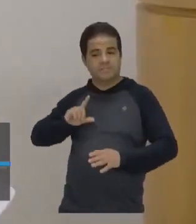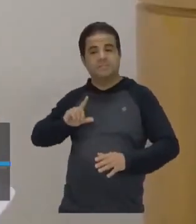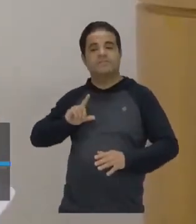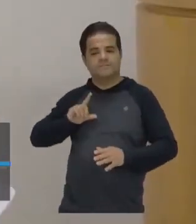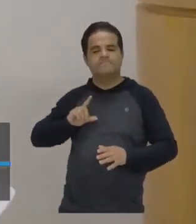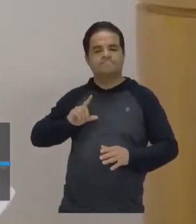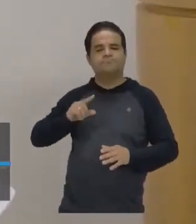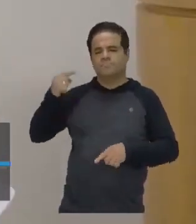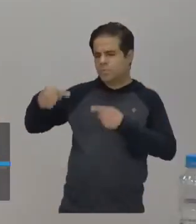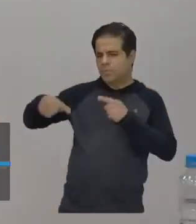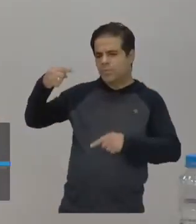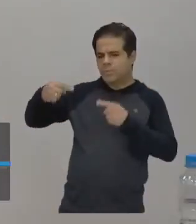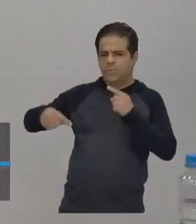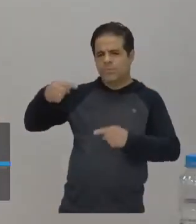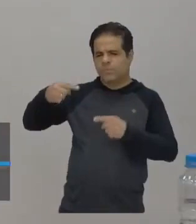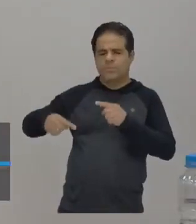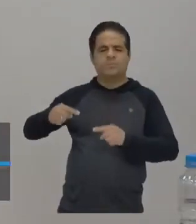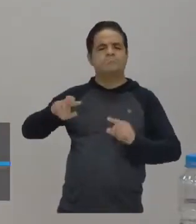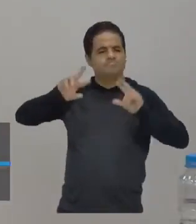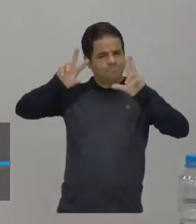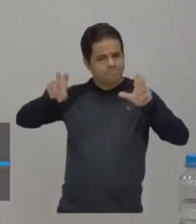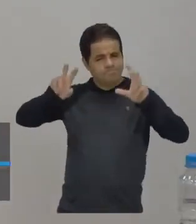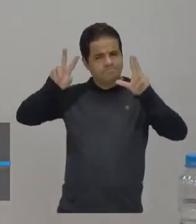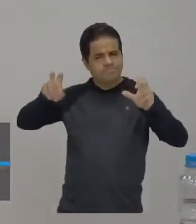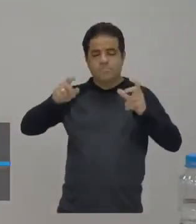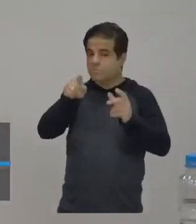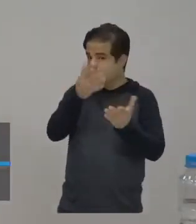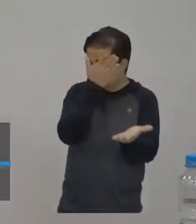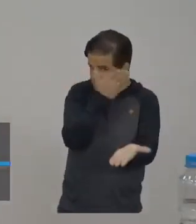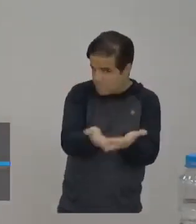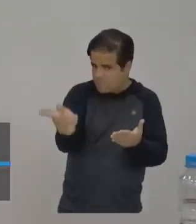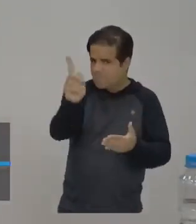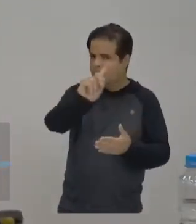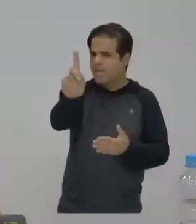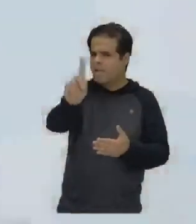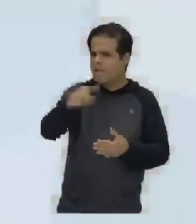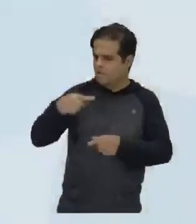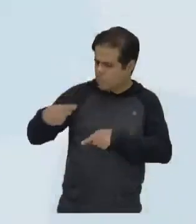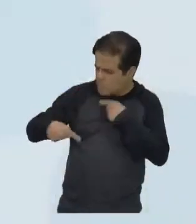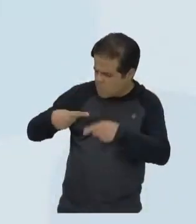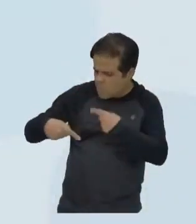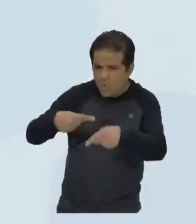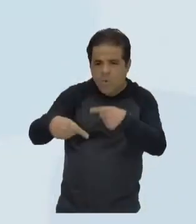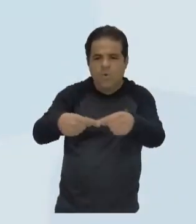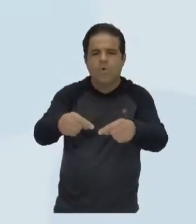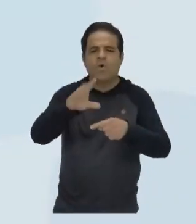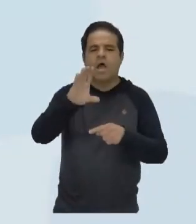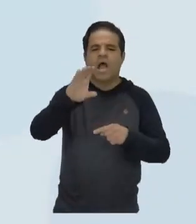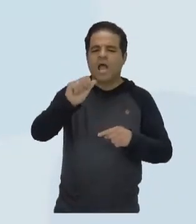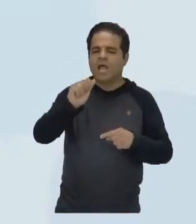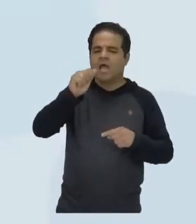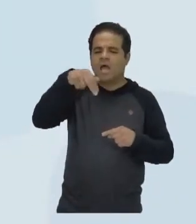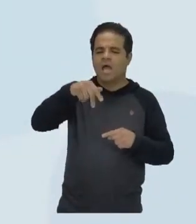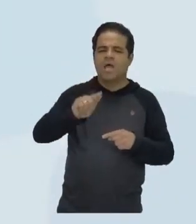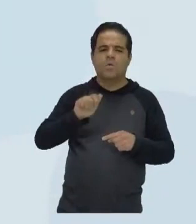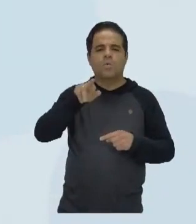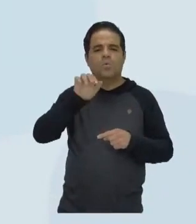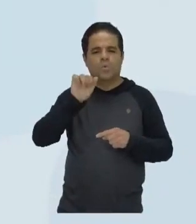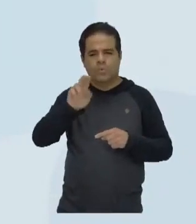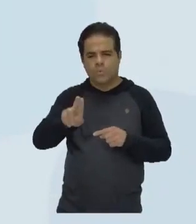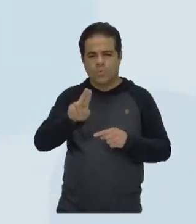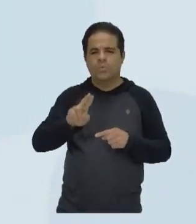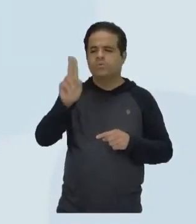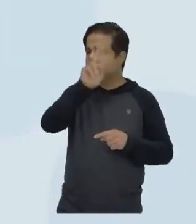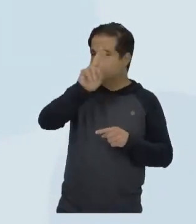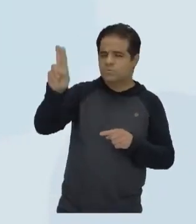aula. Todo mundo que estava debatendo esse assunto, olha, não percam, vai ser bem legal. Geração canguru. Professora, qual é o objetivo da aula? Vamos lá, o nome